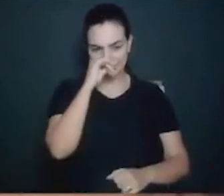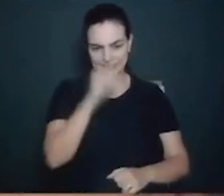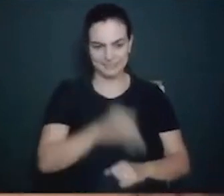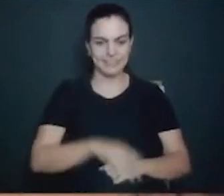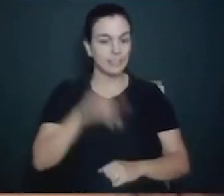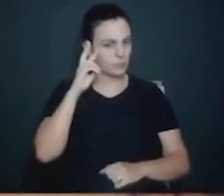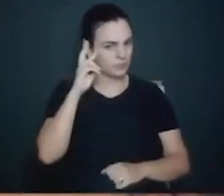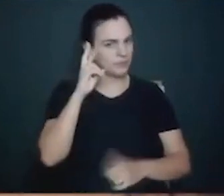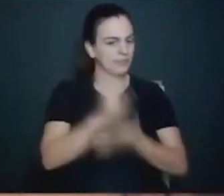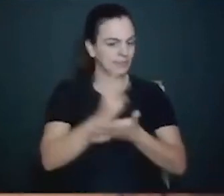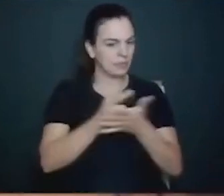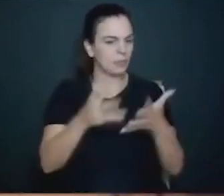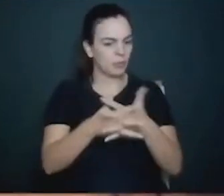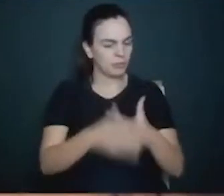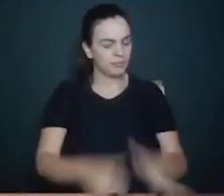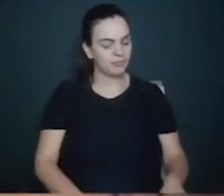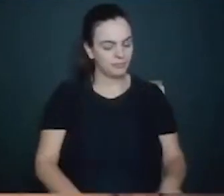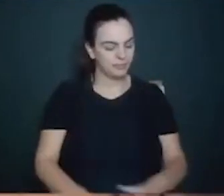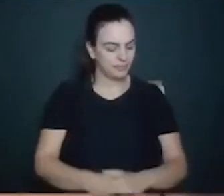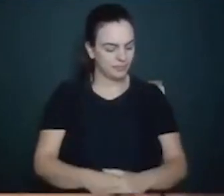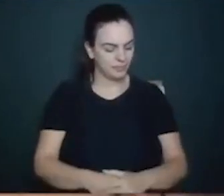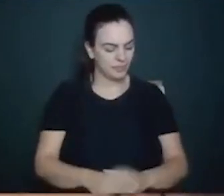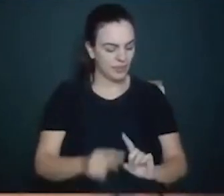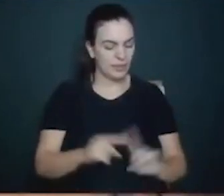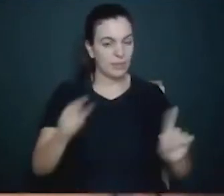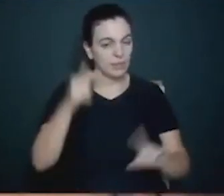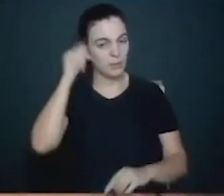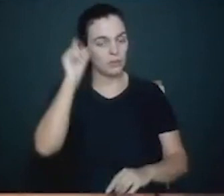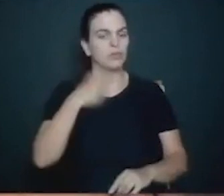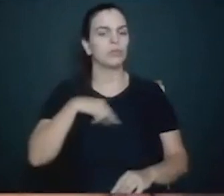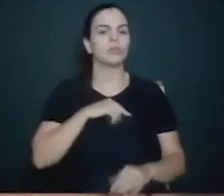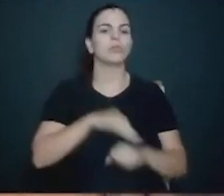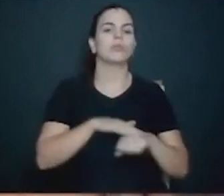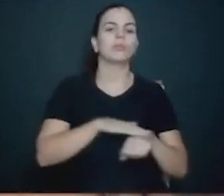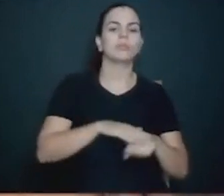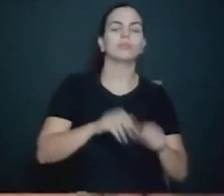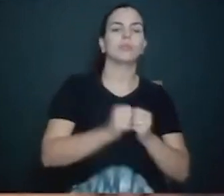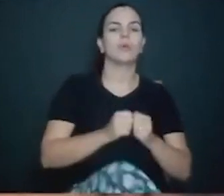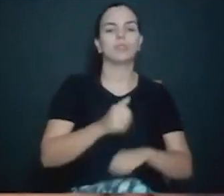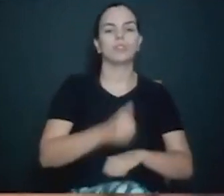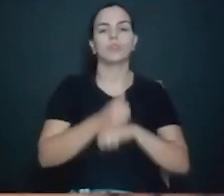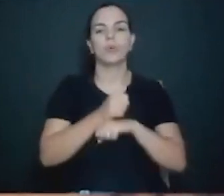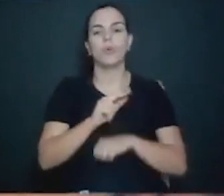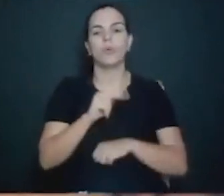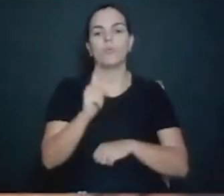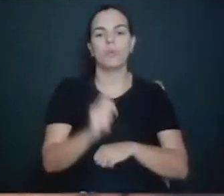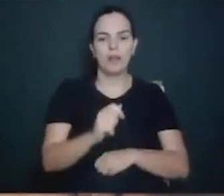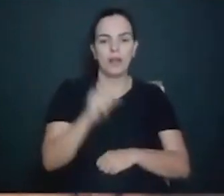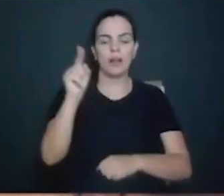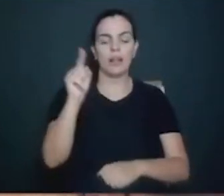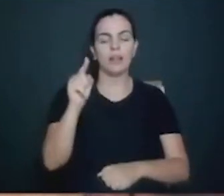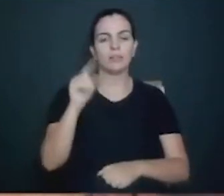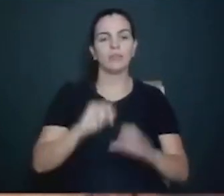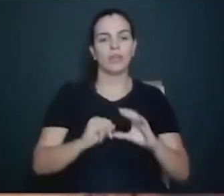complexo. Mas ontem já a gente conversou com a direção lá da UPA 24 horas Cajuru, e já estava